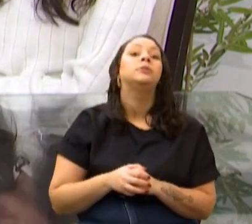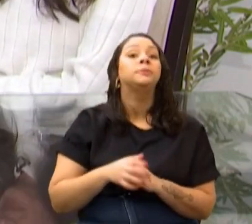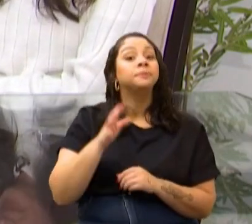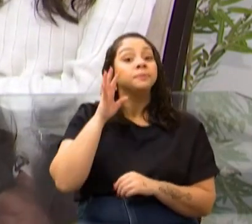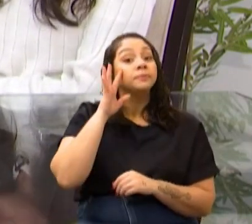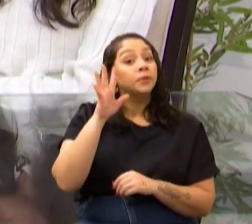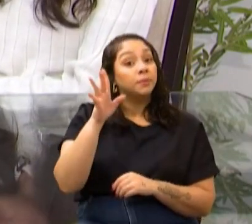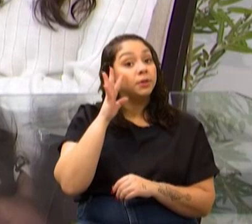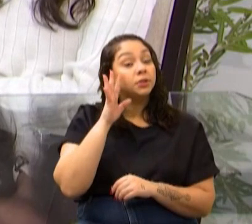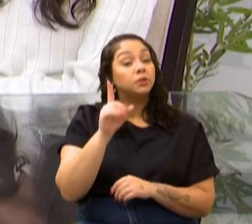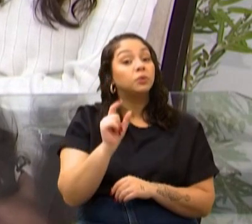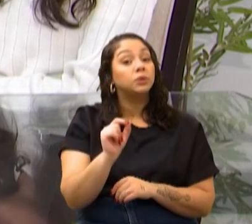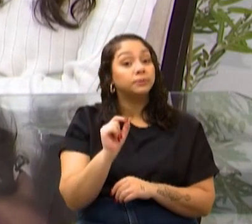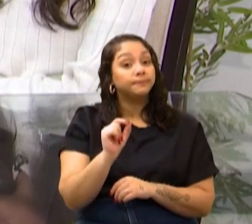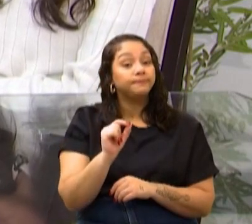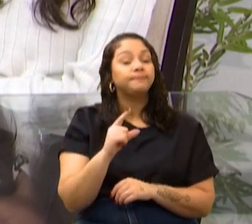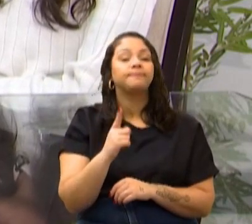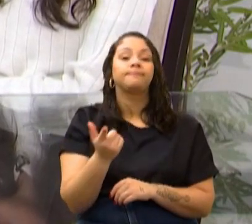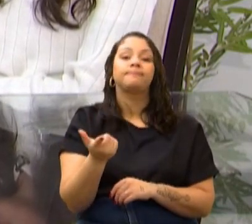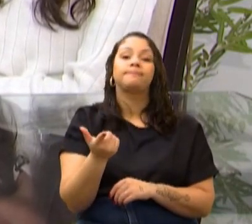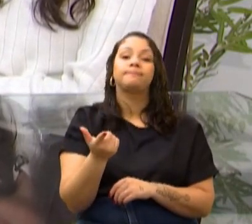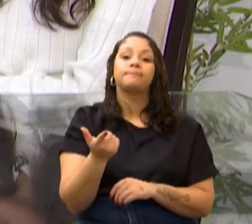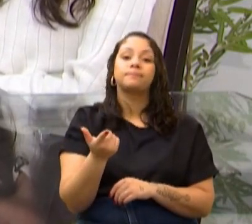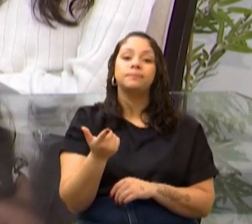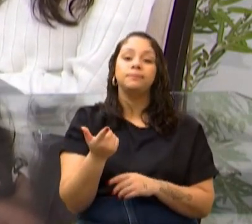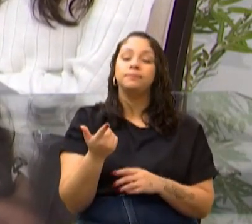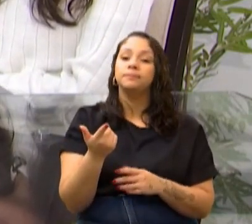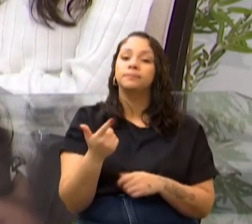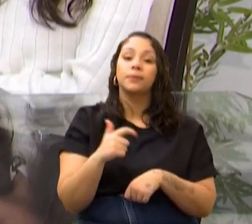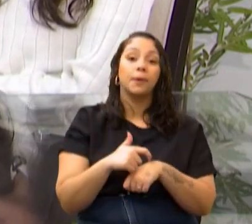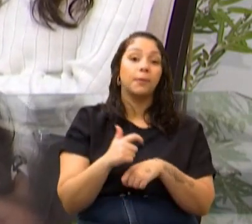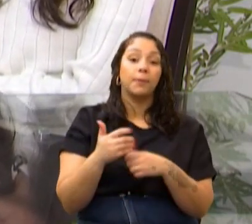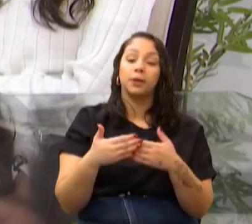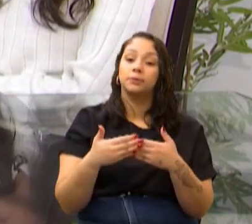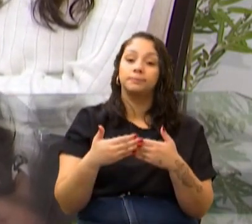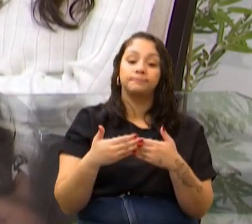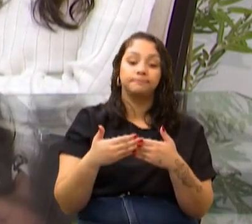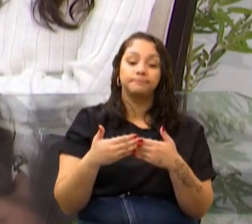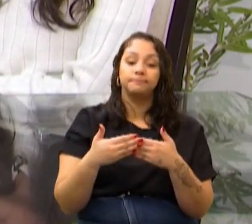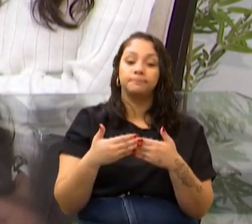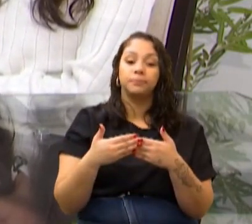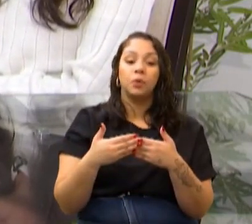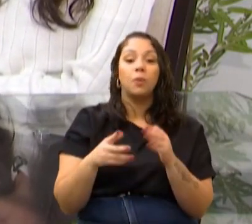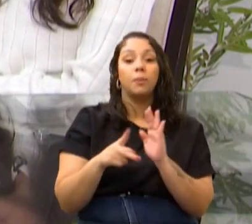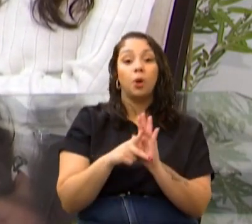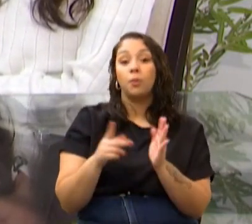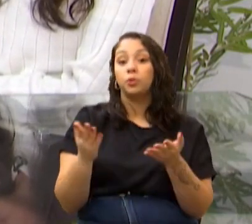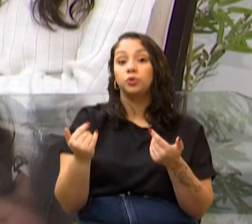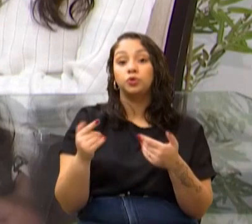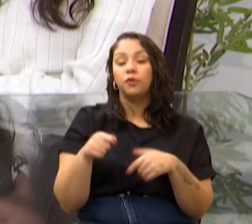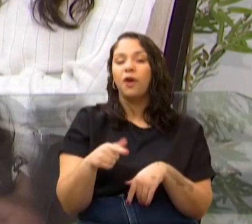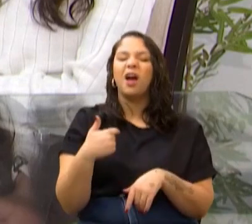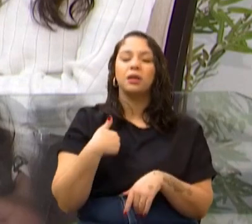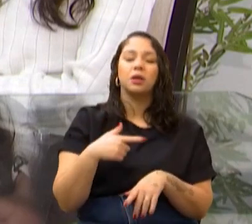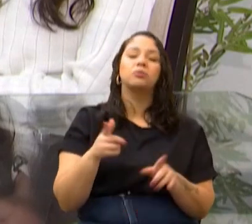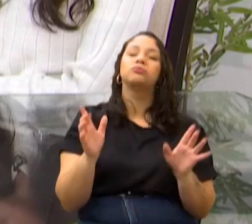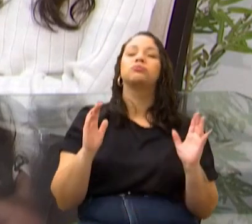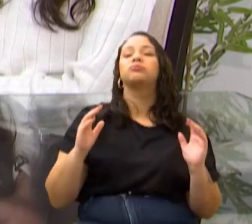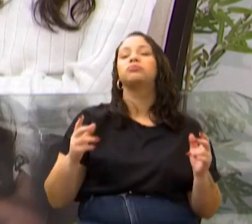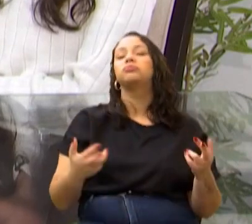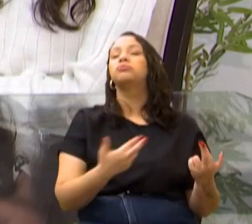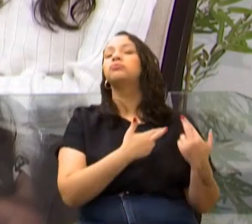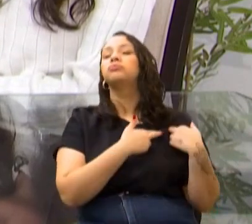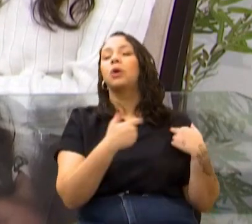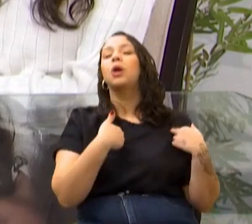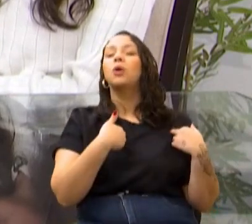Então, imagino eu que a partir do momento que essa essa coisa assim que vem do jovem, não deixa que eu